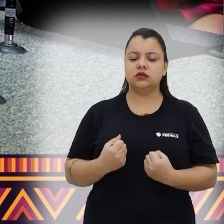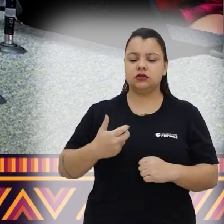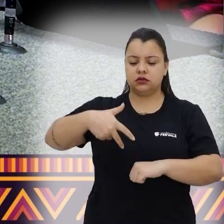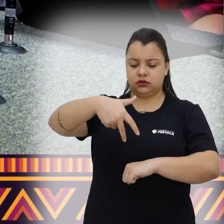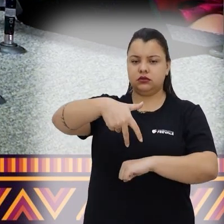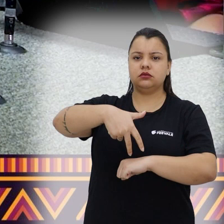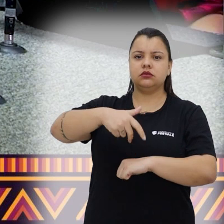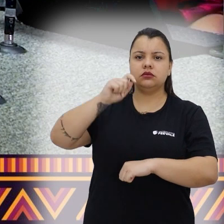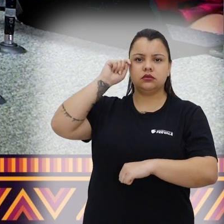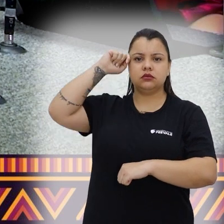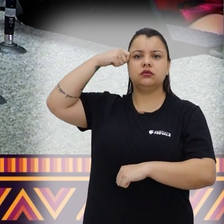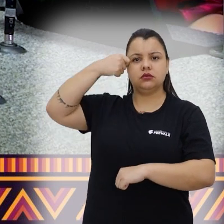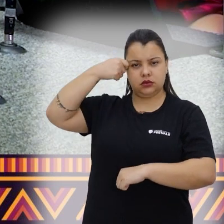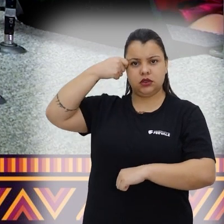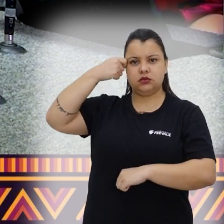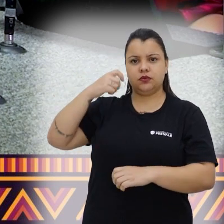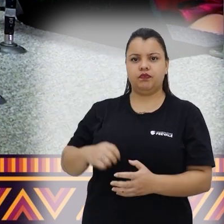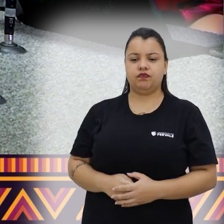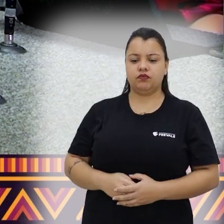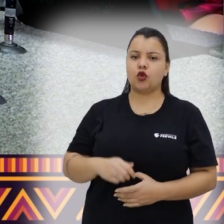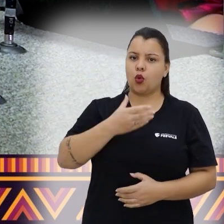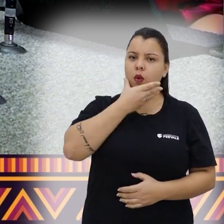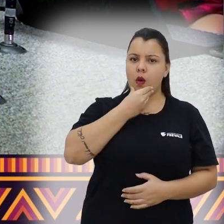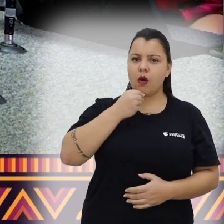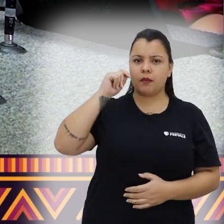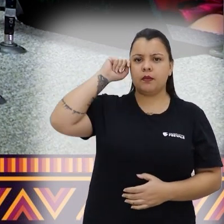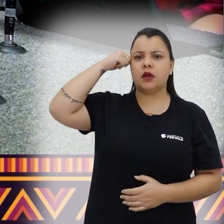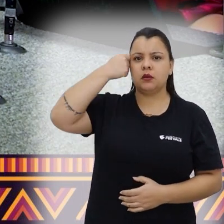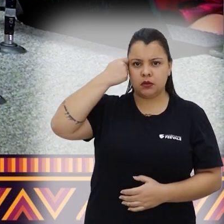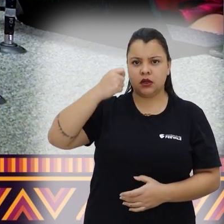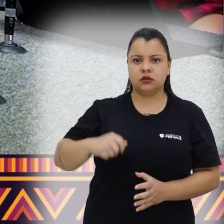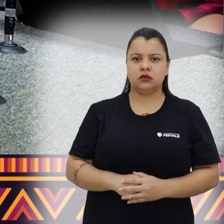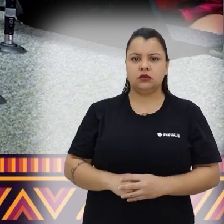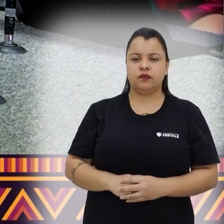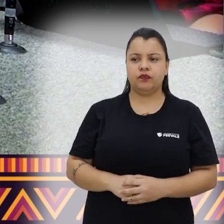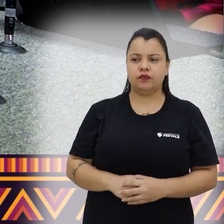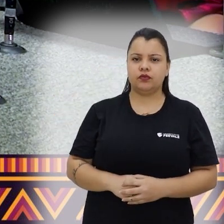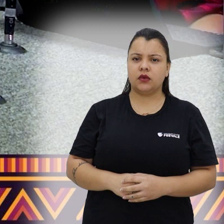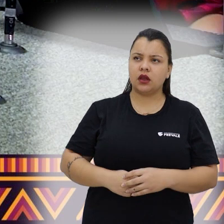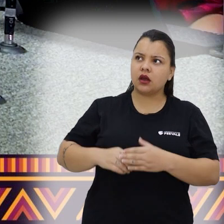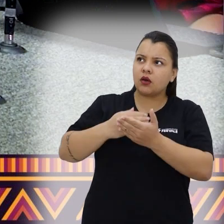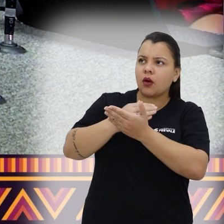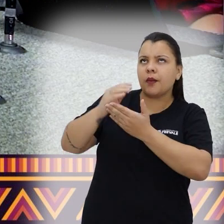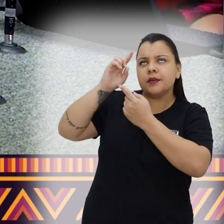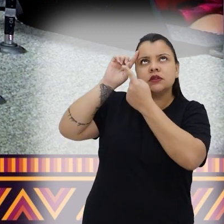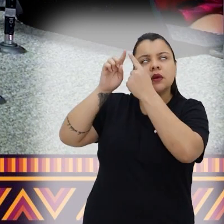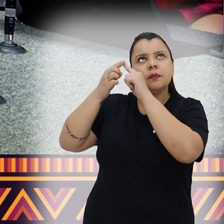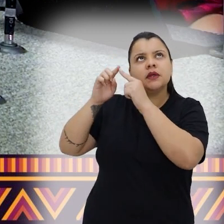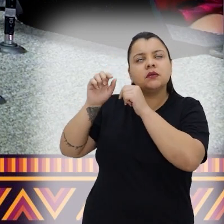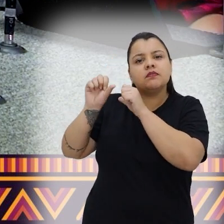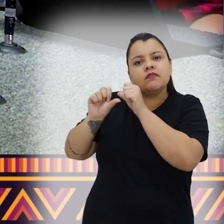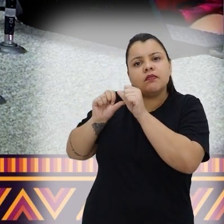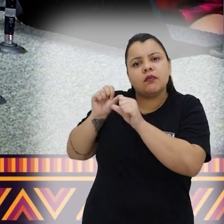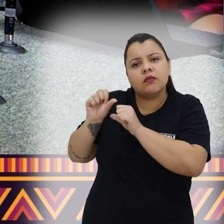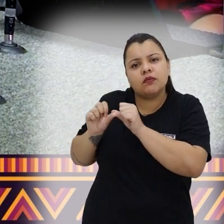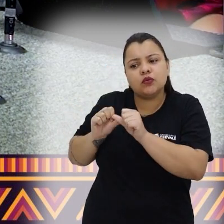negra, né? Enquanto homem preto, e botar a cabeça para fora e tentar mudar, naquele momento,